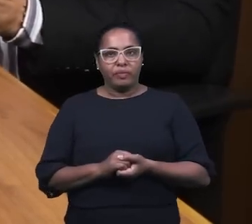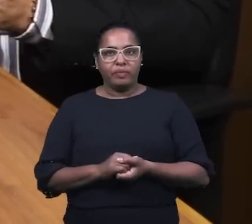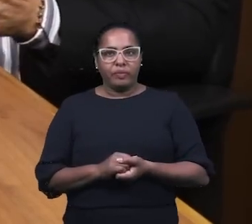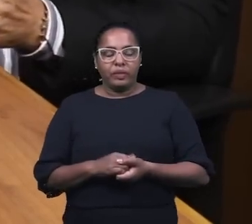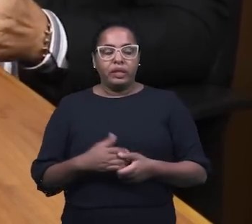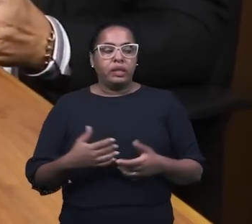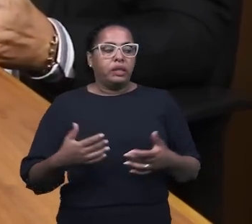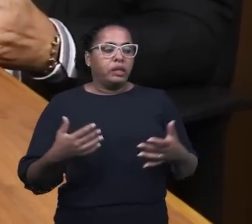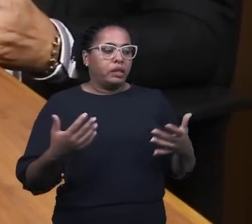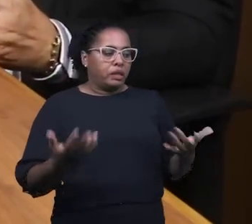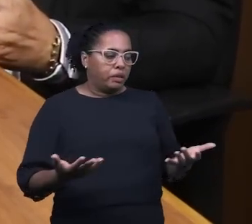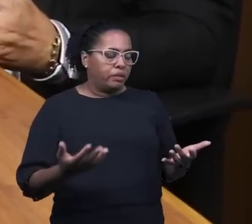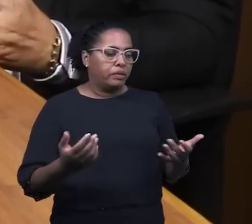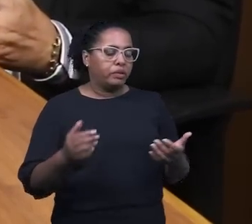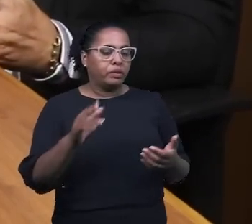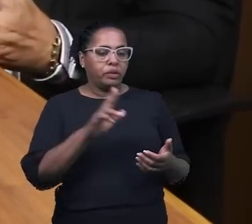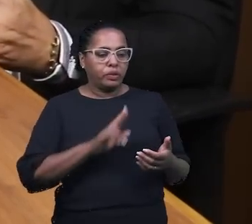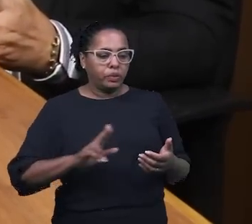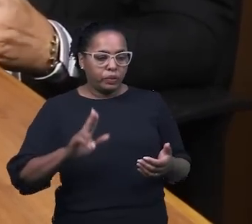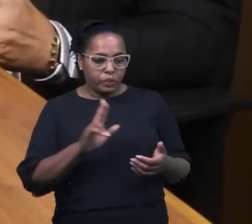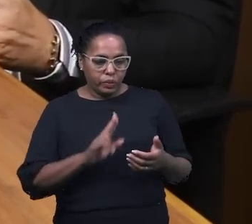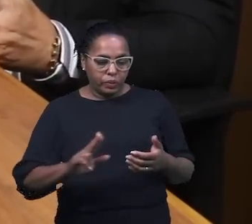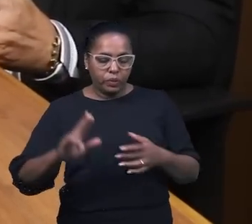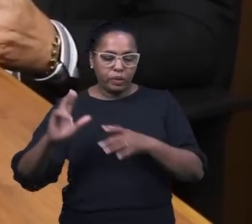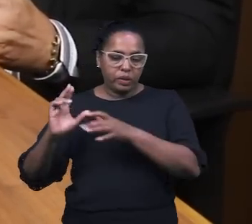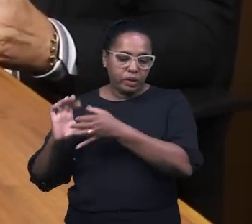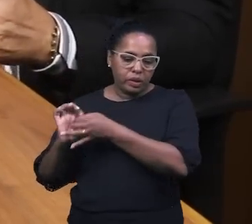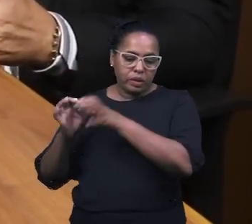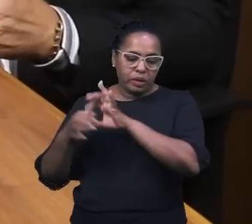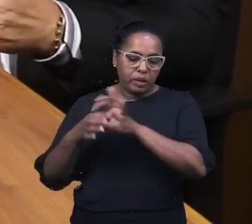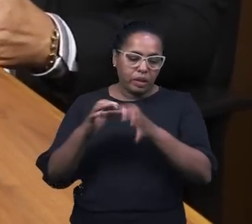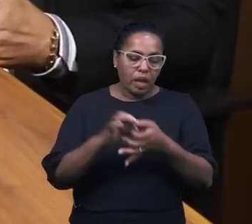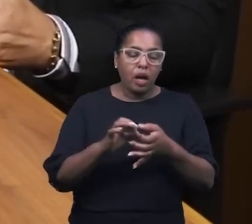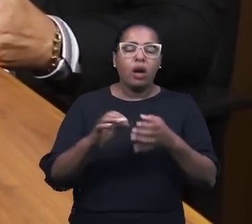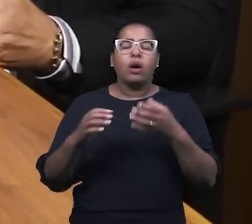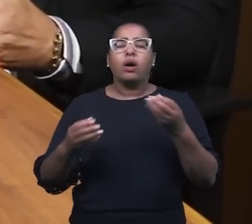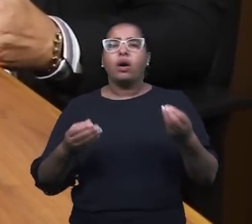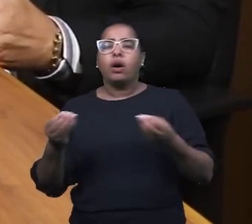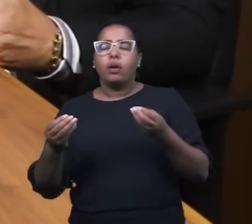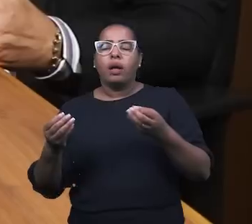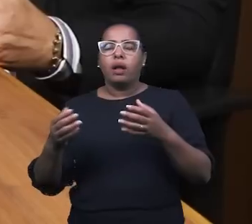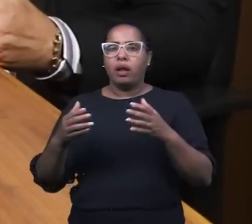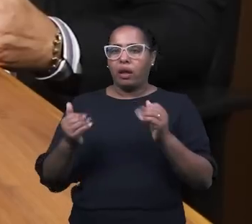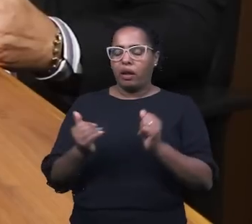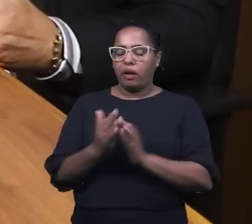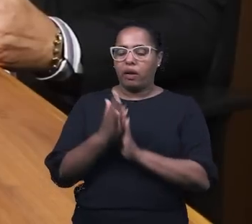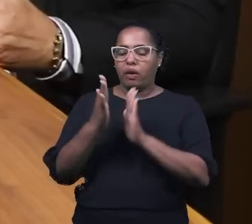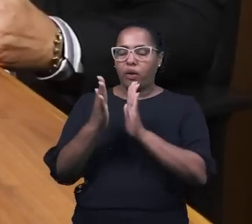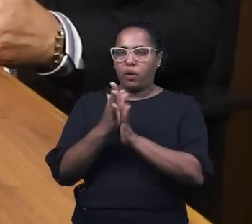gente tanto usa, você usou a expressão tradicionais, né? Então, são louvores já